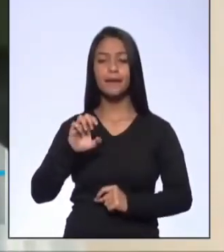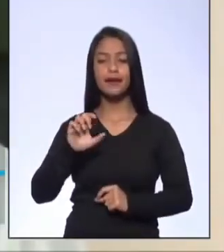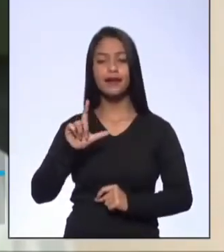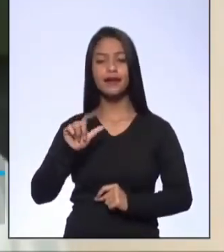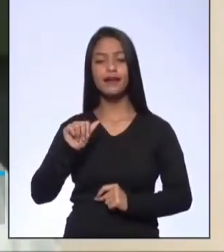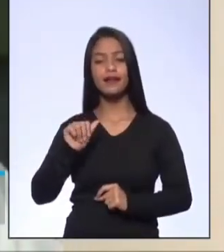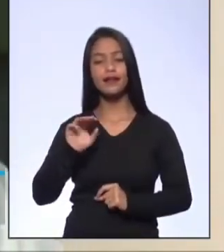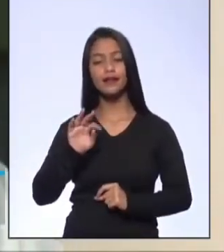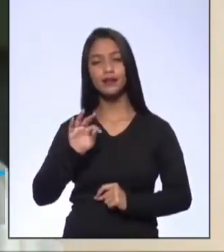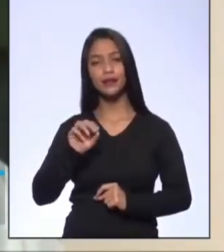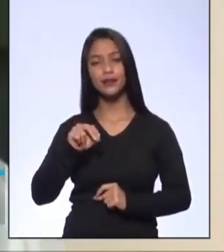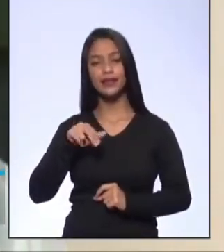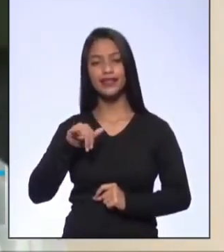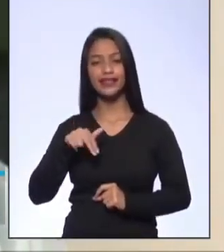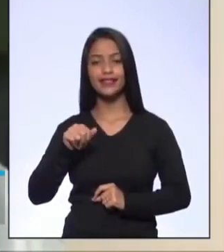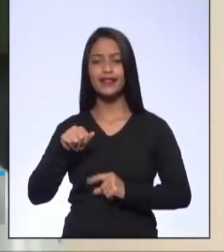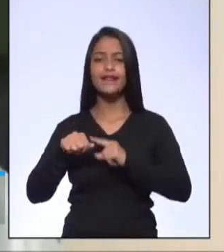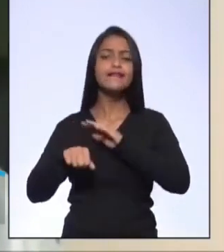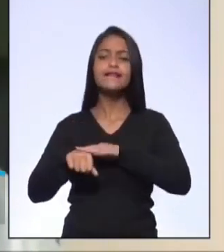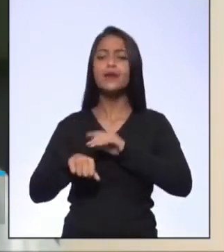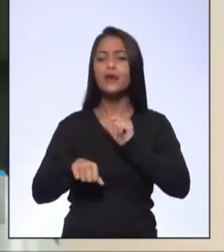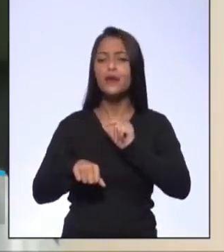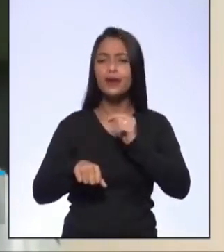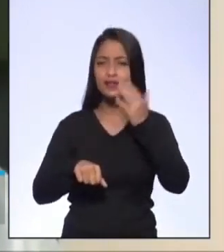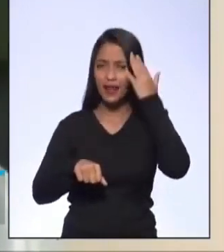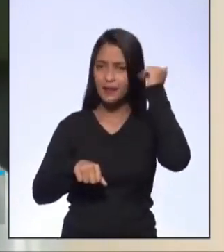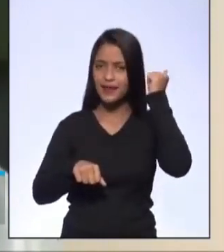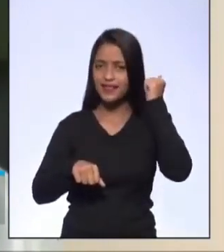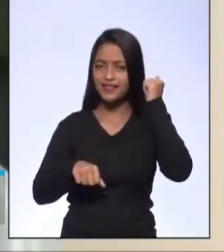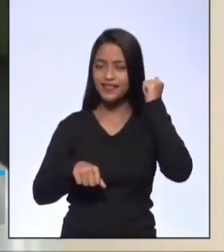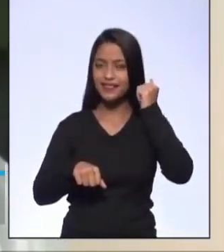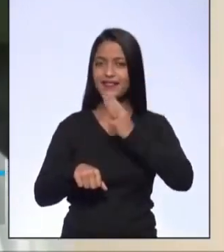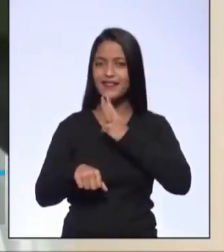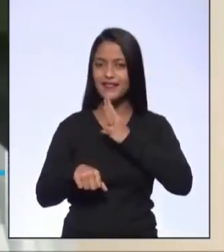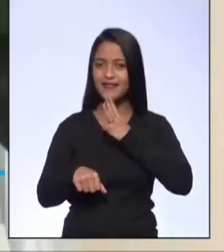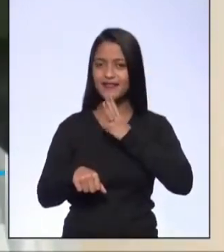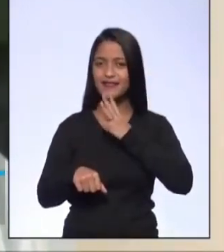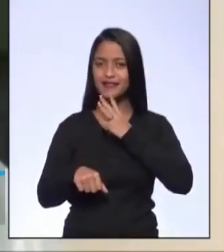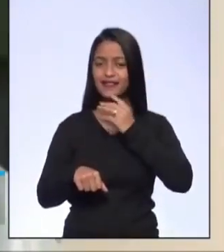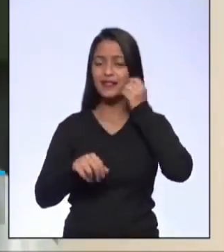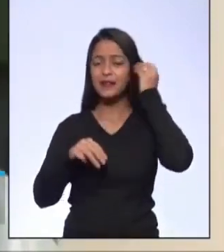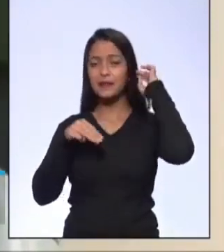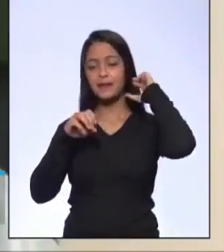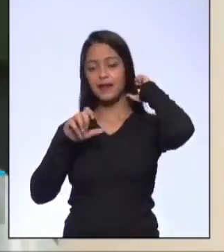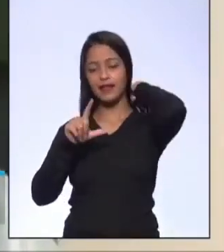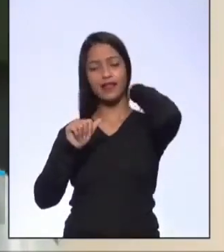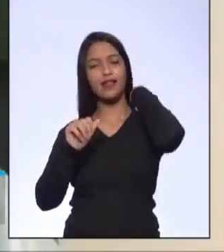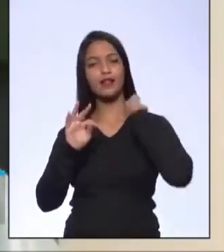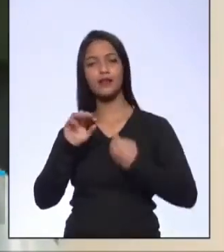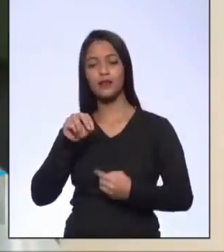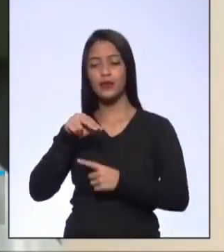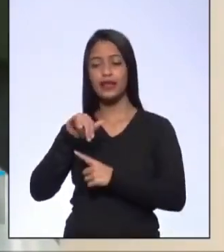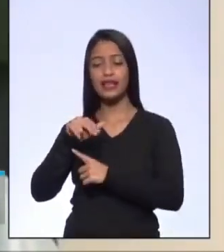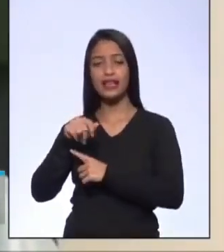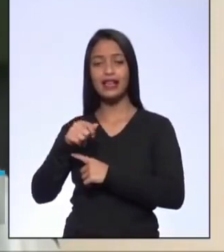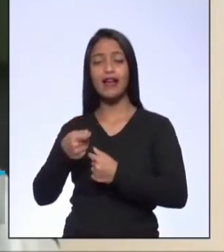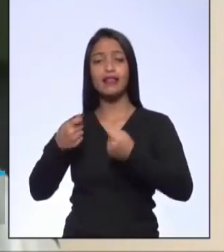O que a melatonina faz? Vocês têm ideia? Entre outras coisas, gente, ela regula o ritmo do seu